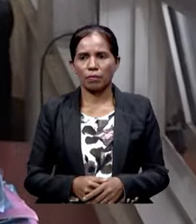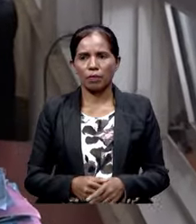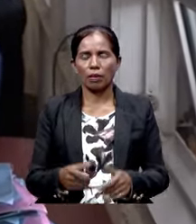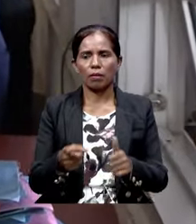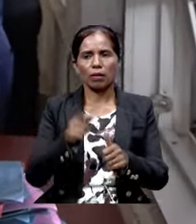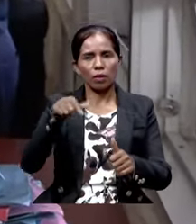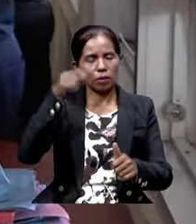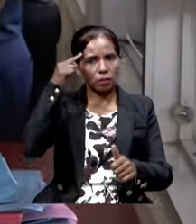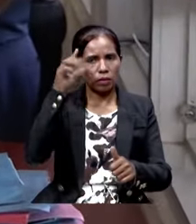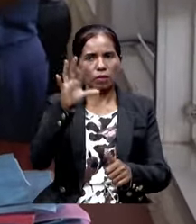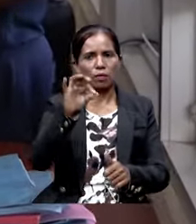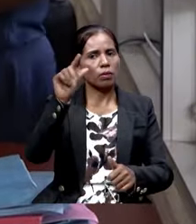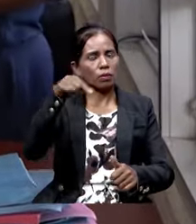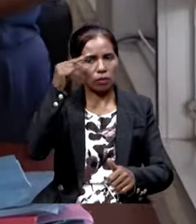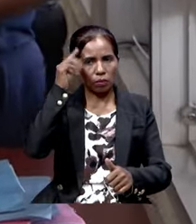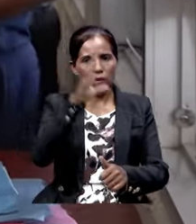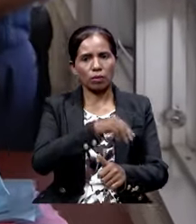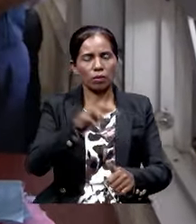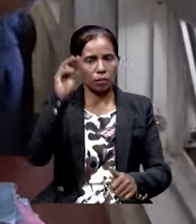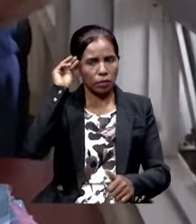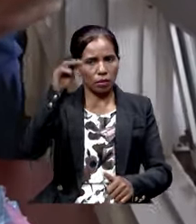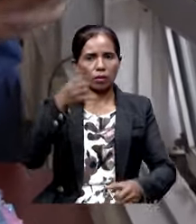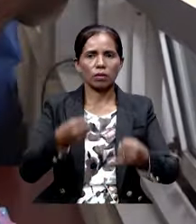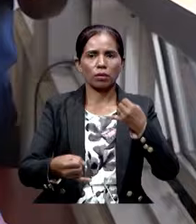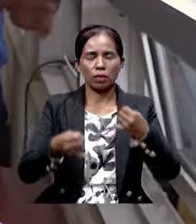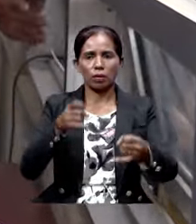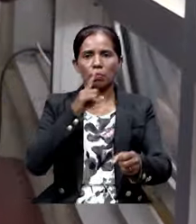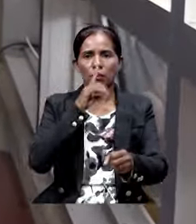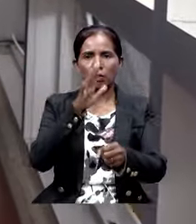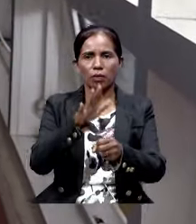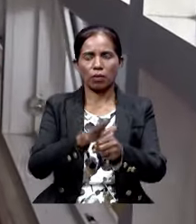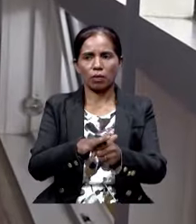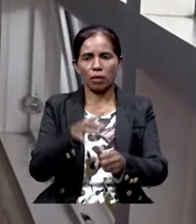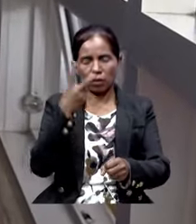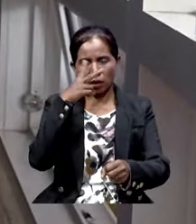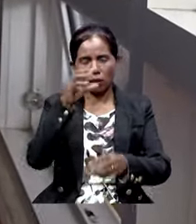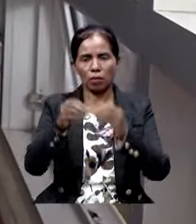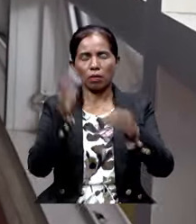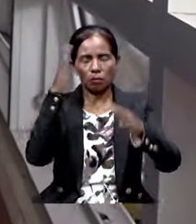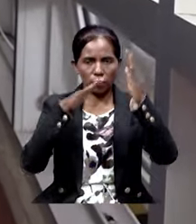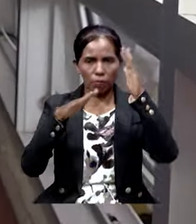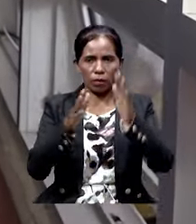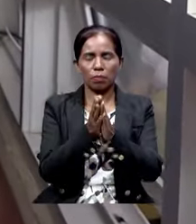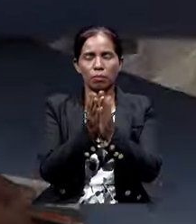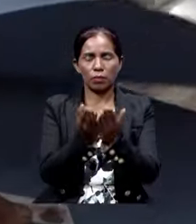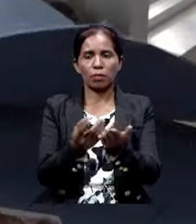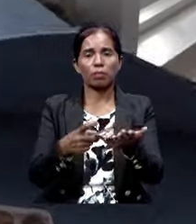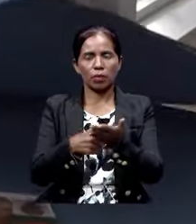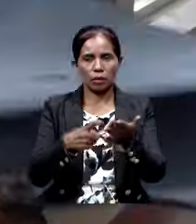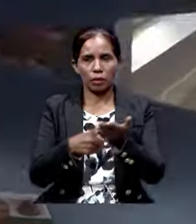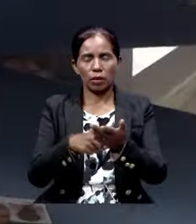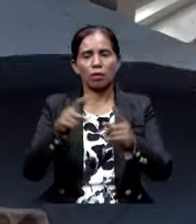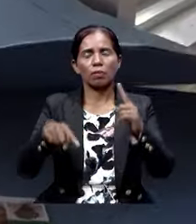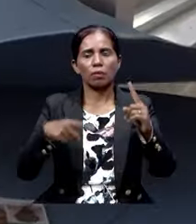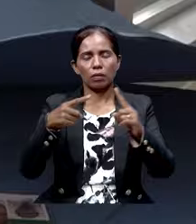da governação nono governo, ministro de justiça promete a to resolve problema caraneta passaporte, o